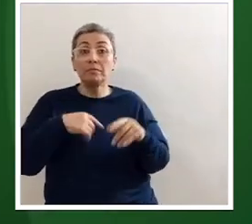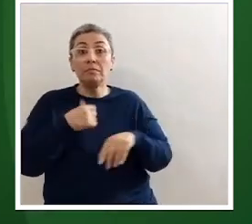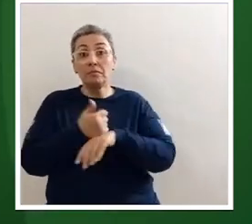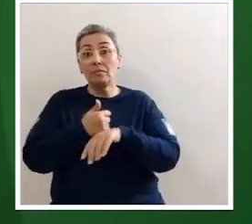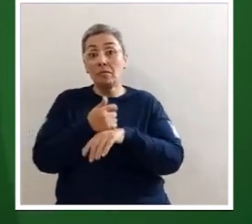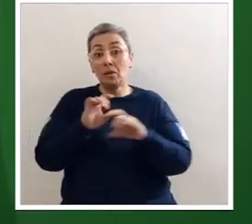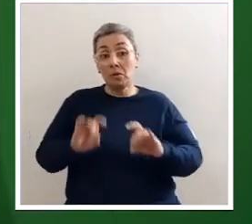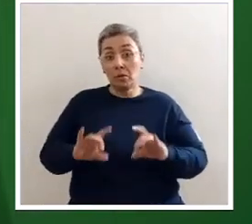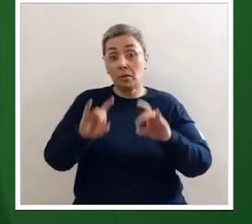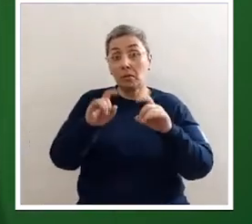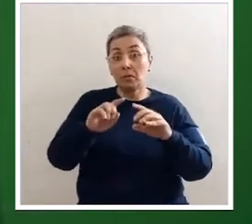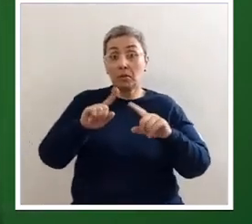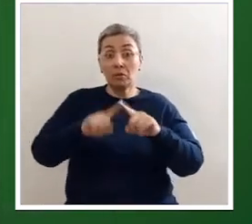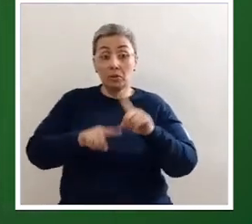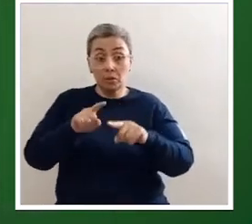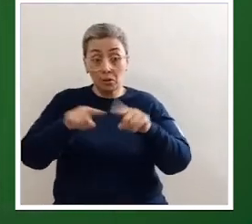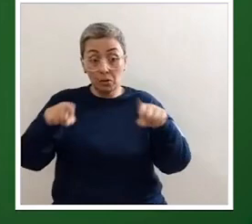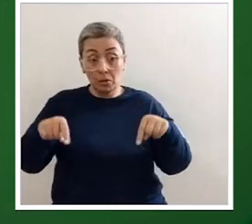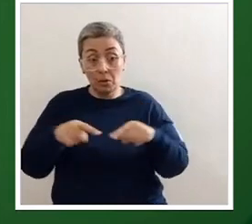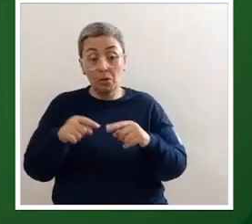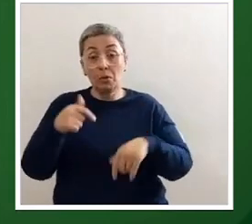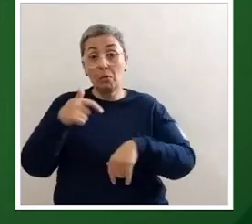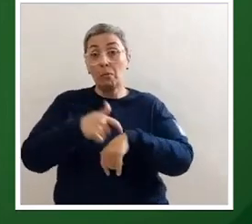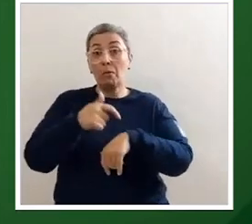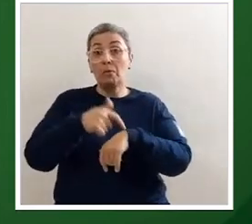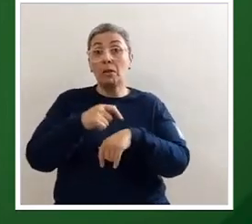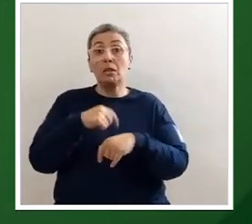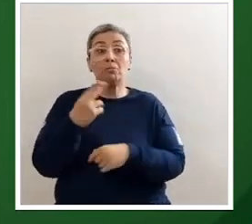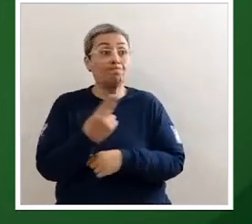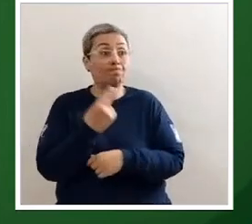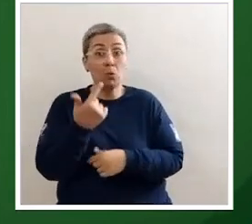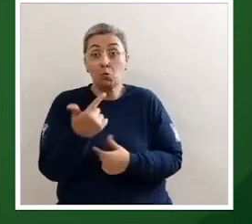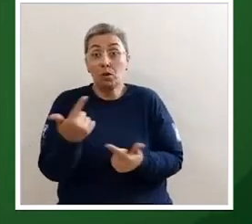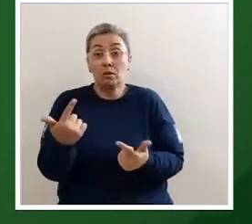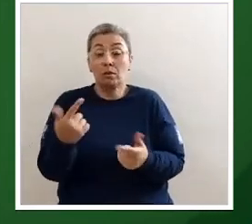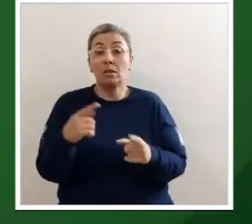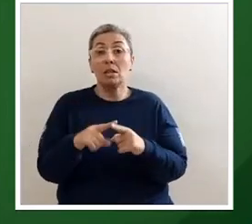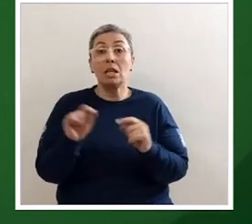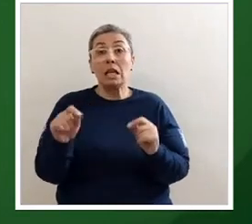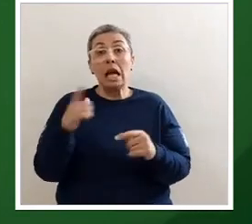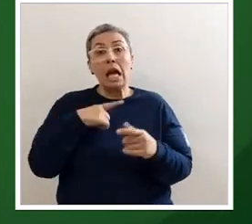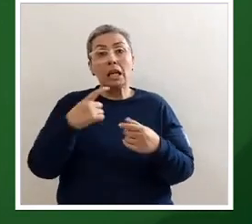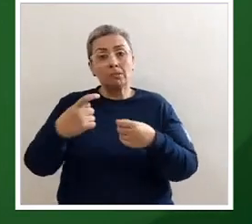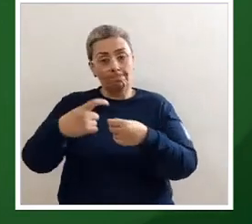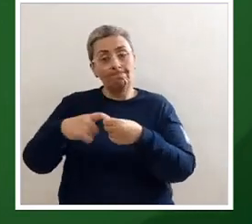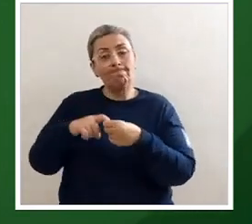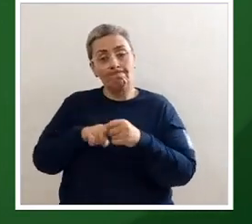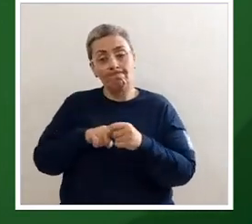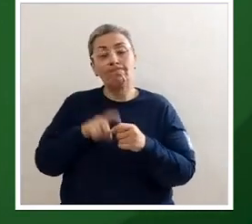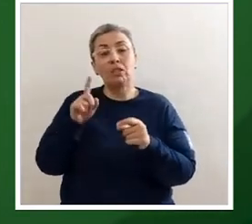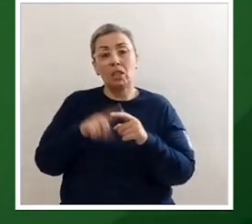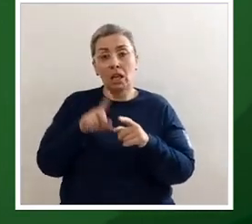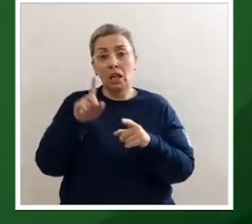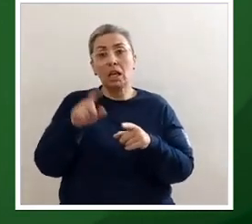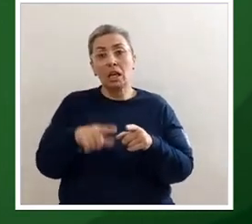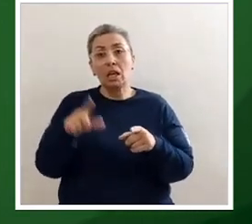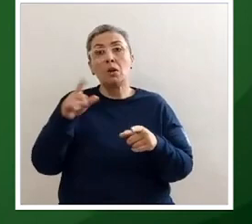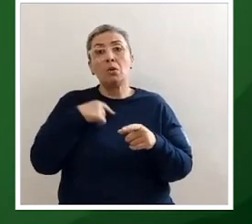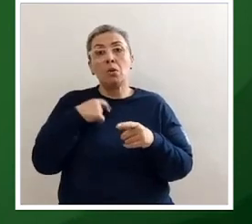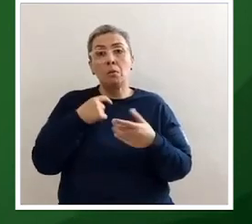especialista para sala de recurso a gente chegou momento de não ter então estas parcerias elas